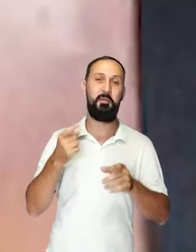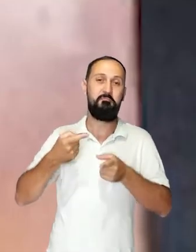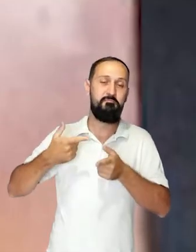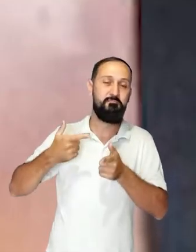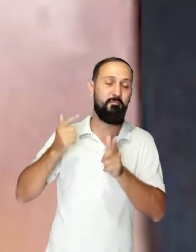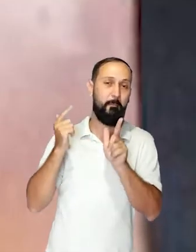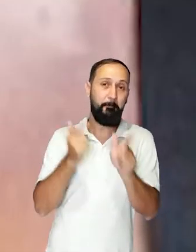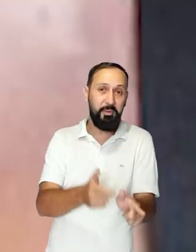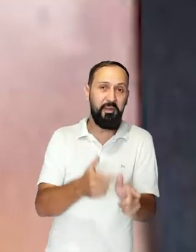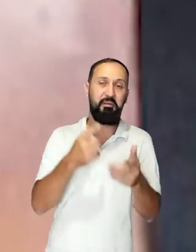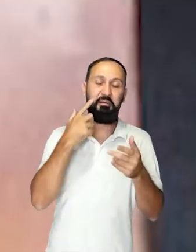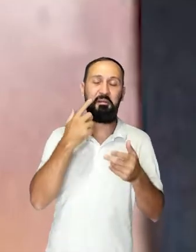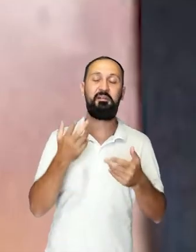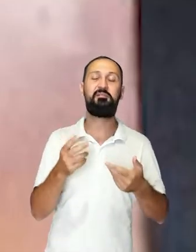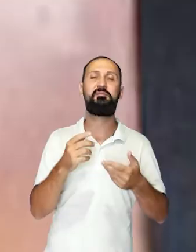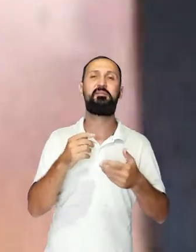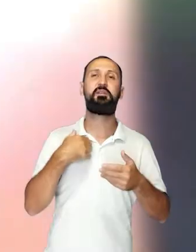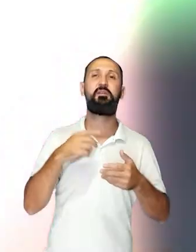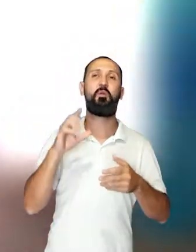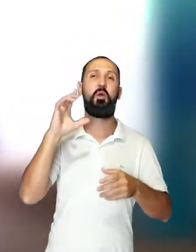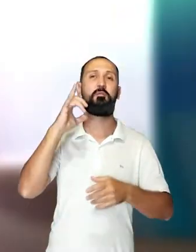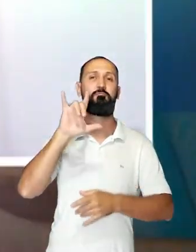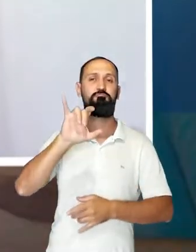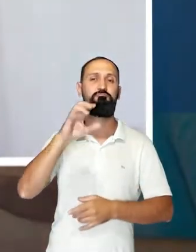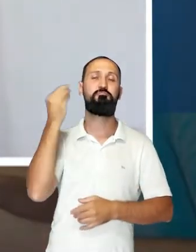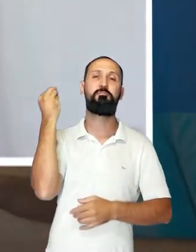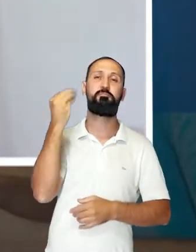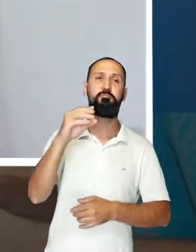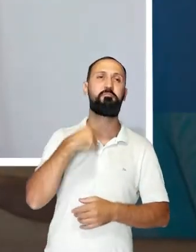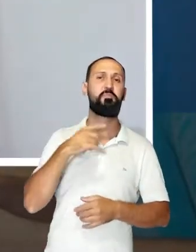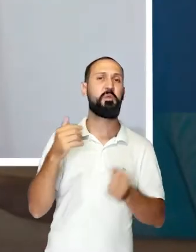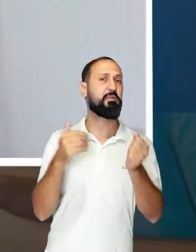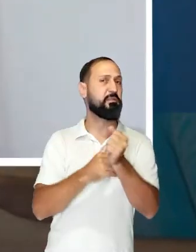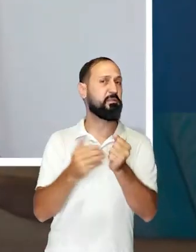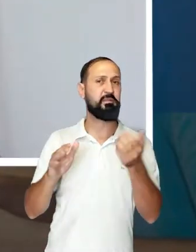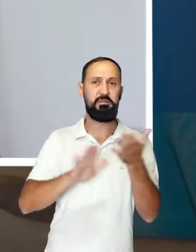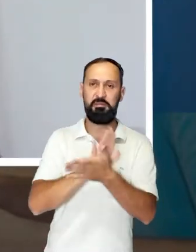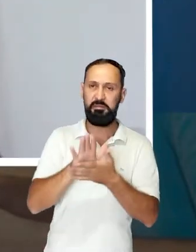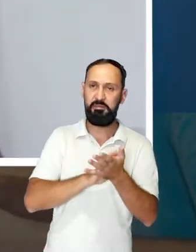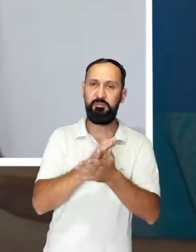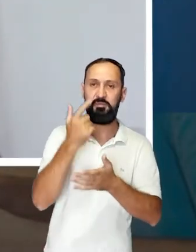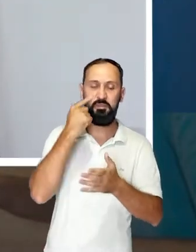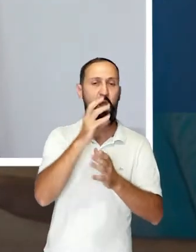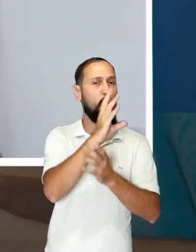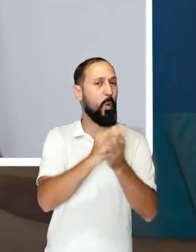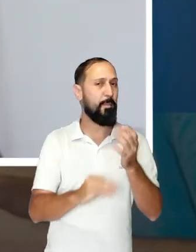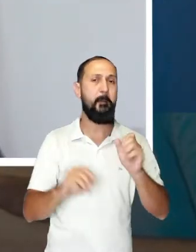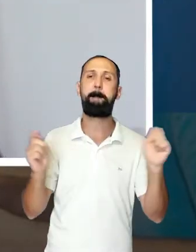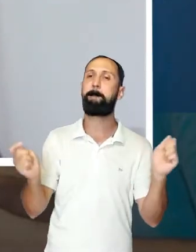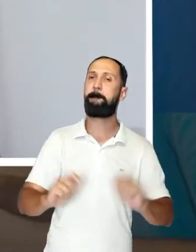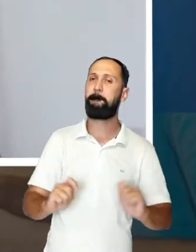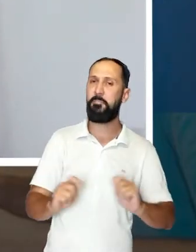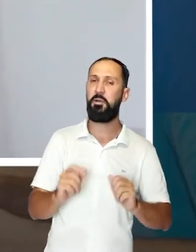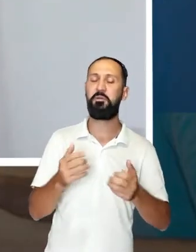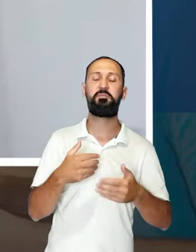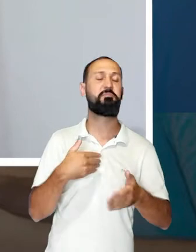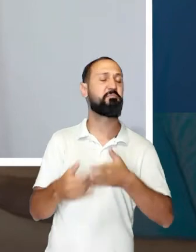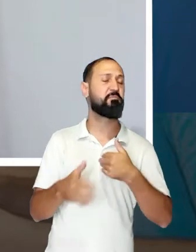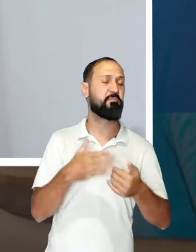eu boto os ingredientes, coloco tudo que eu estou fazendo e coloco no meu Instagram. Não é segredo para ninguém, quem quiser